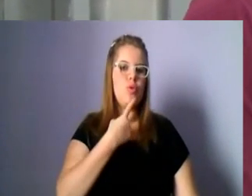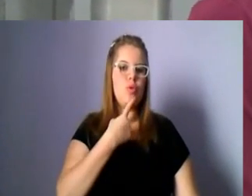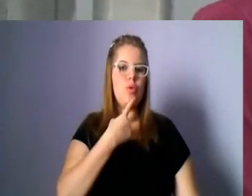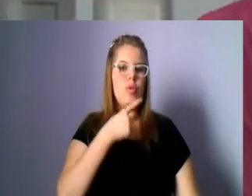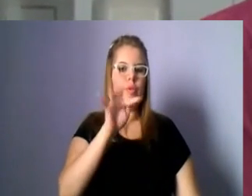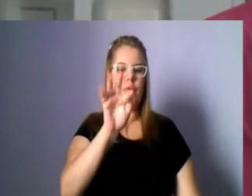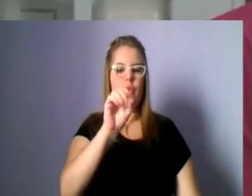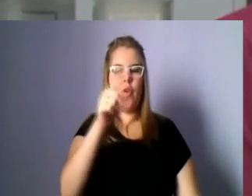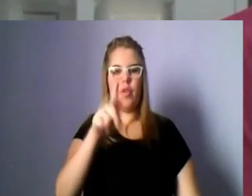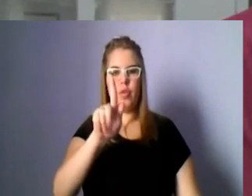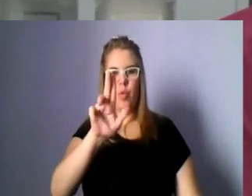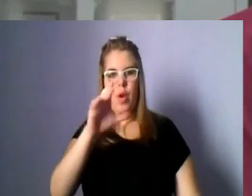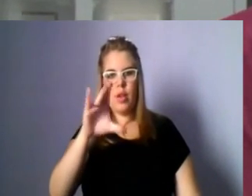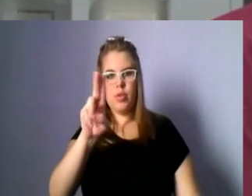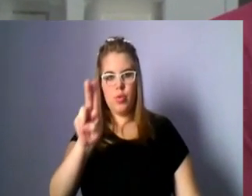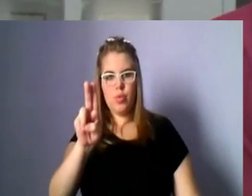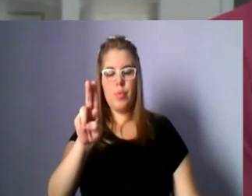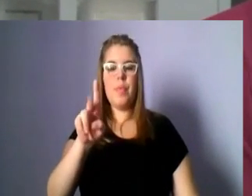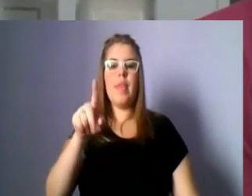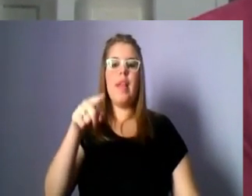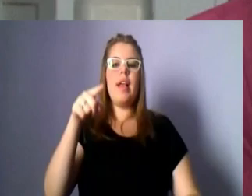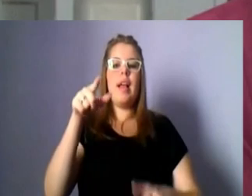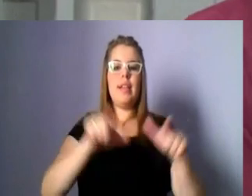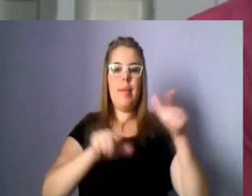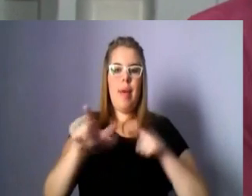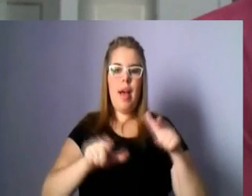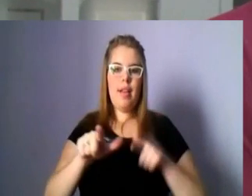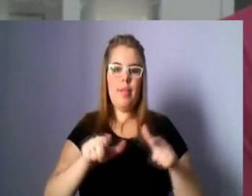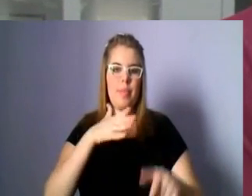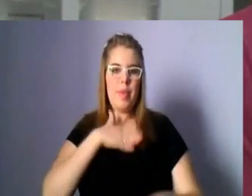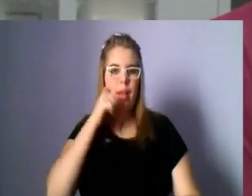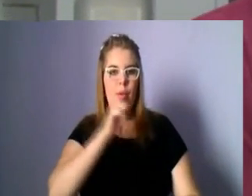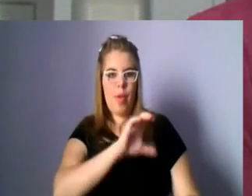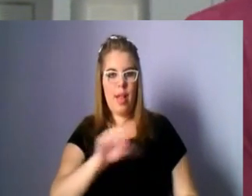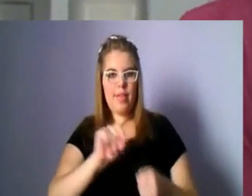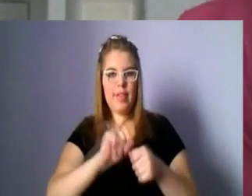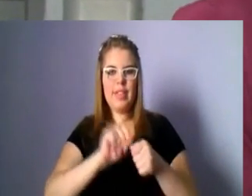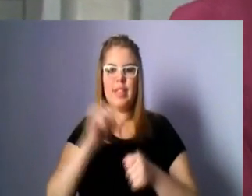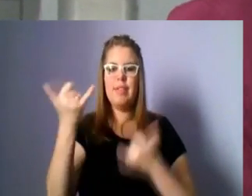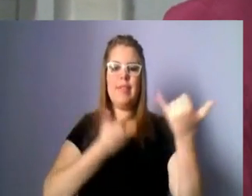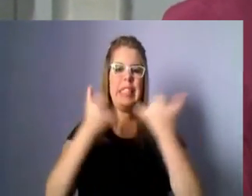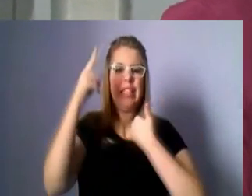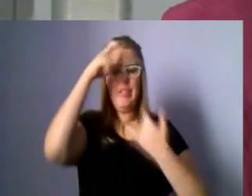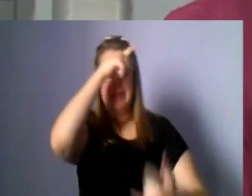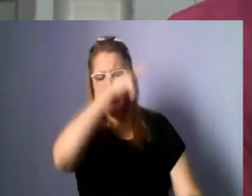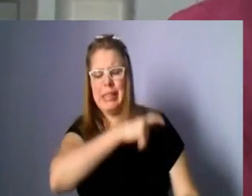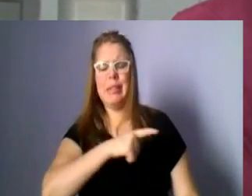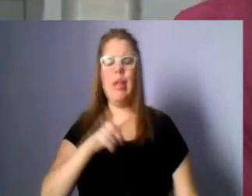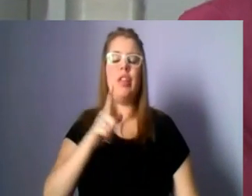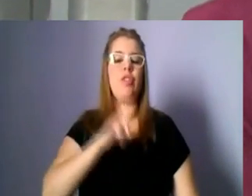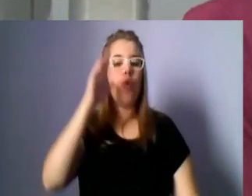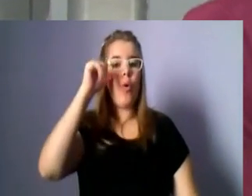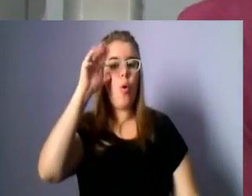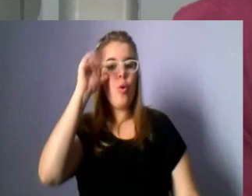adolescentes surdos em Foz do Iguaçu. E esse trabalho que ela fazia, ela sempre me dizia que era muito difícil. Eu sempre